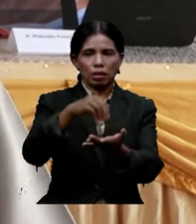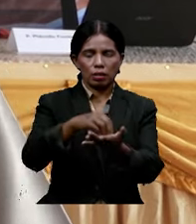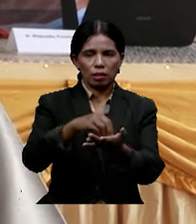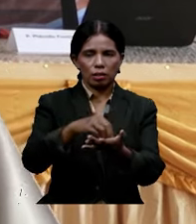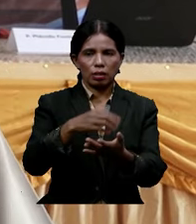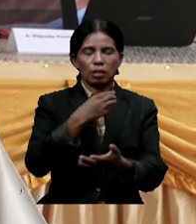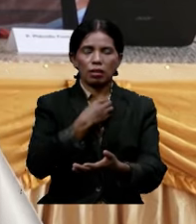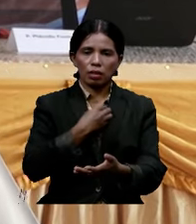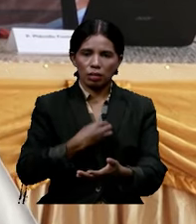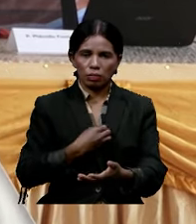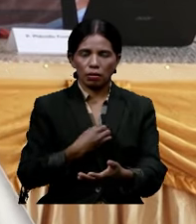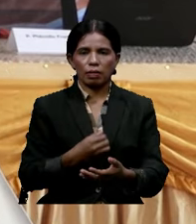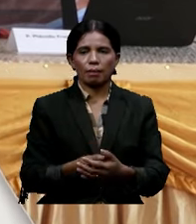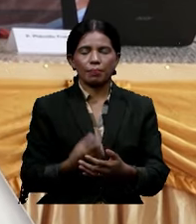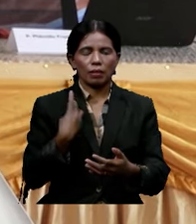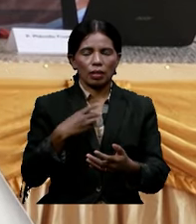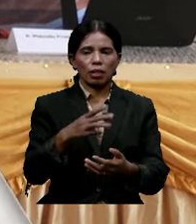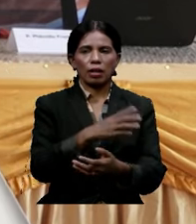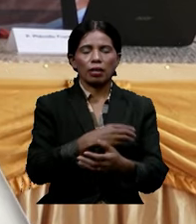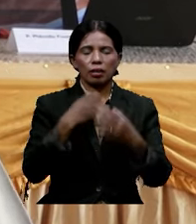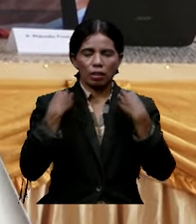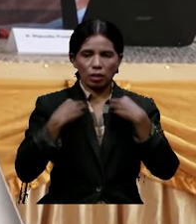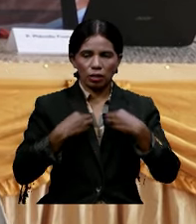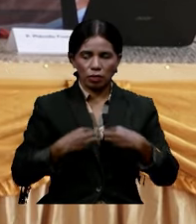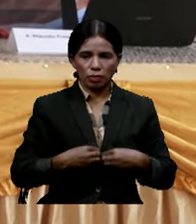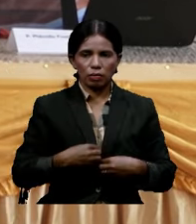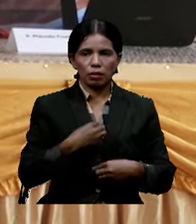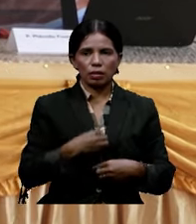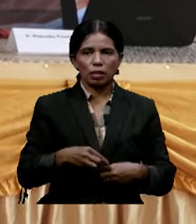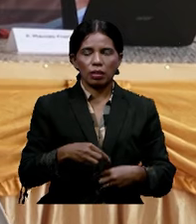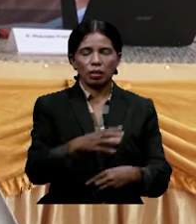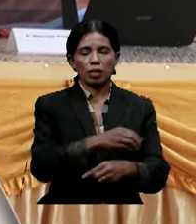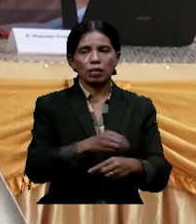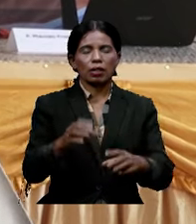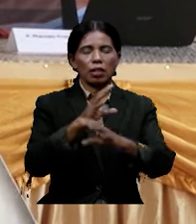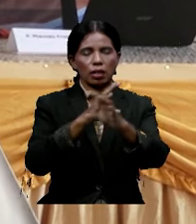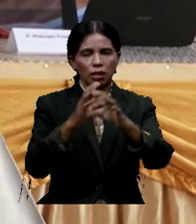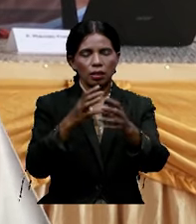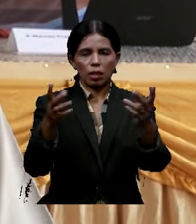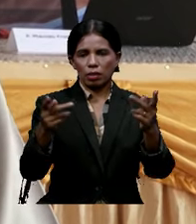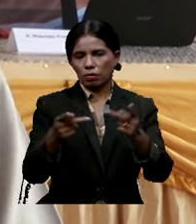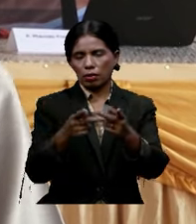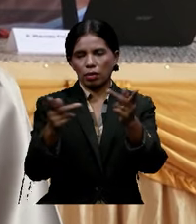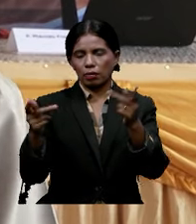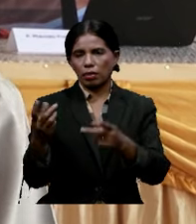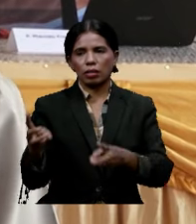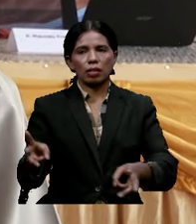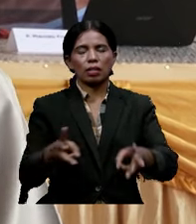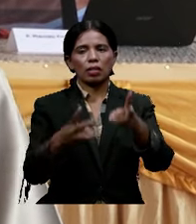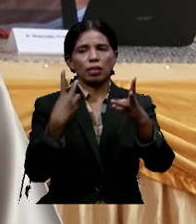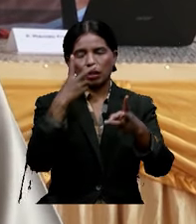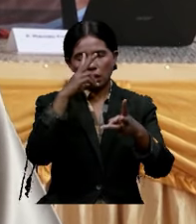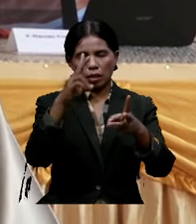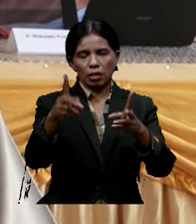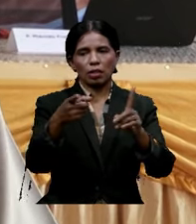medalha cruz ninian ka ita tara cruz ia ita ne careta ka ia fati noi oi ia dalan dalan ita hari